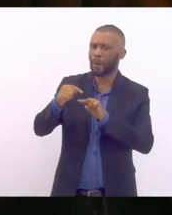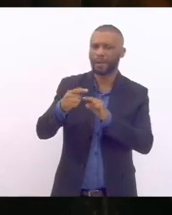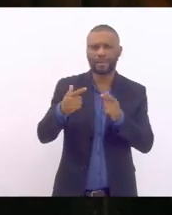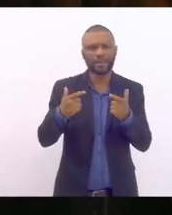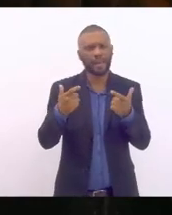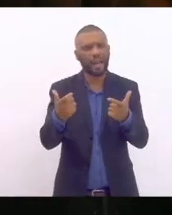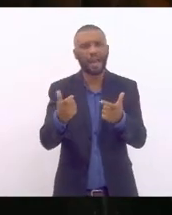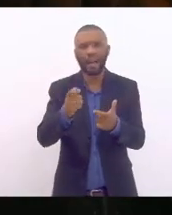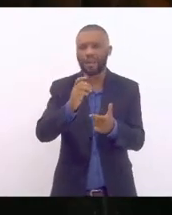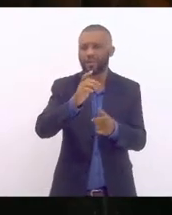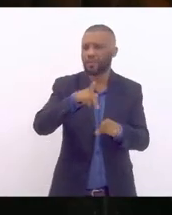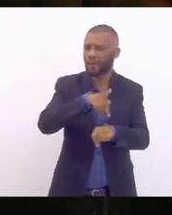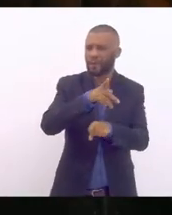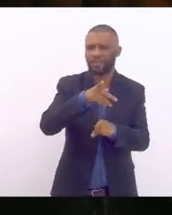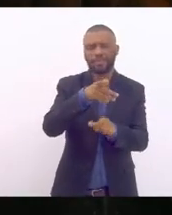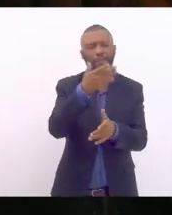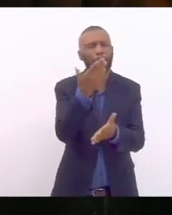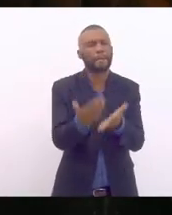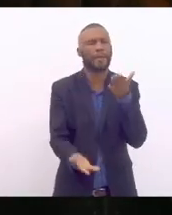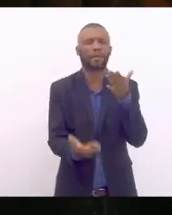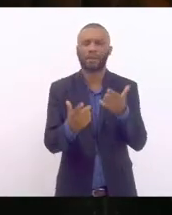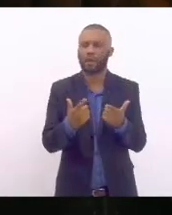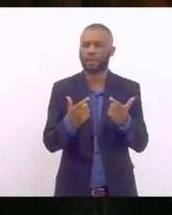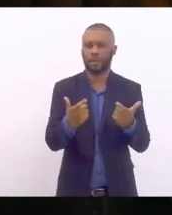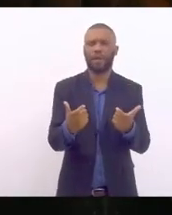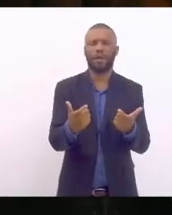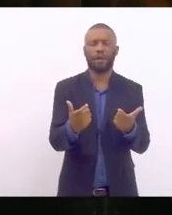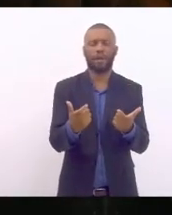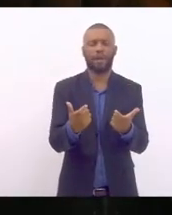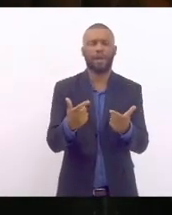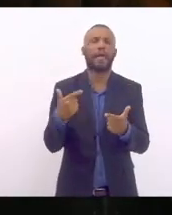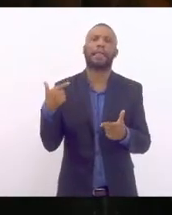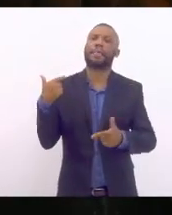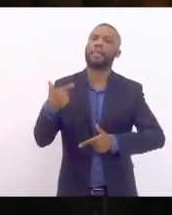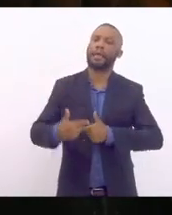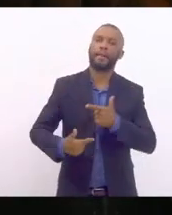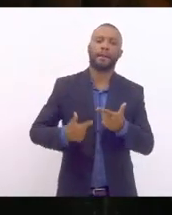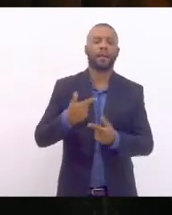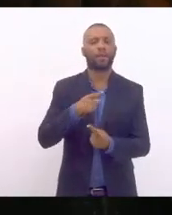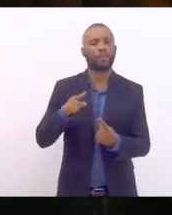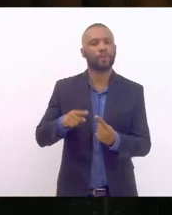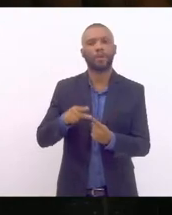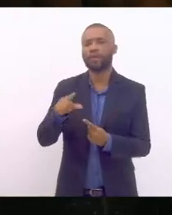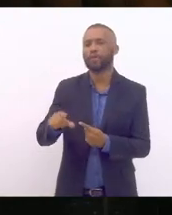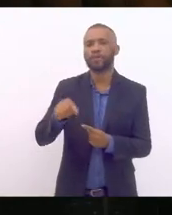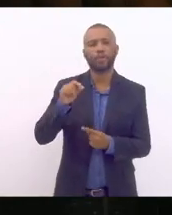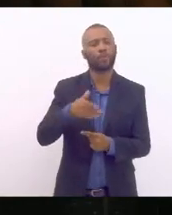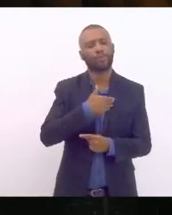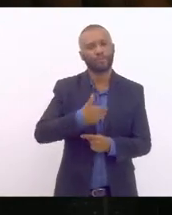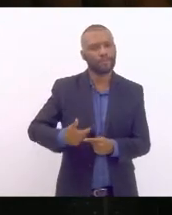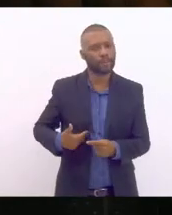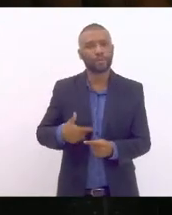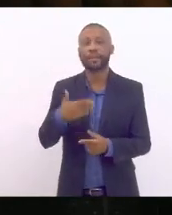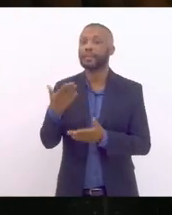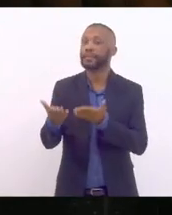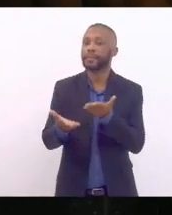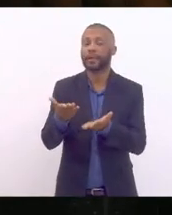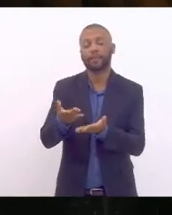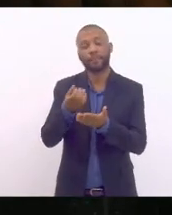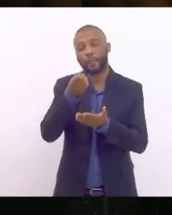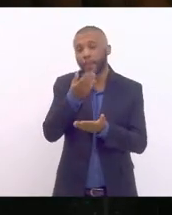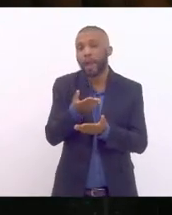um país de vencido o meu nosso caso hoje hoje é trabalhar para eleger um governo que trate de